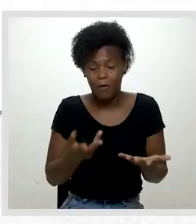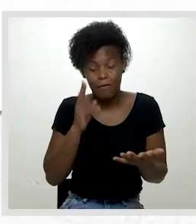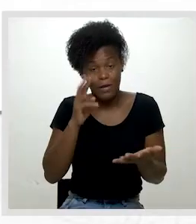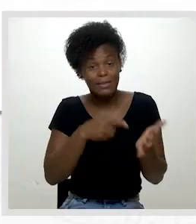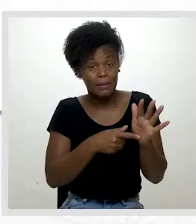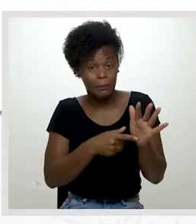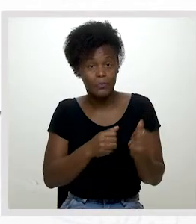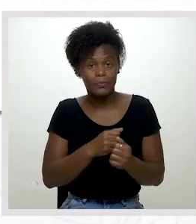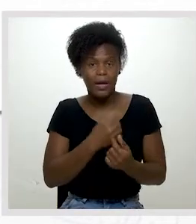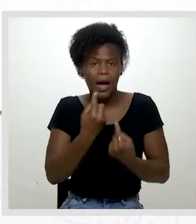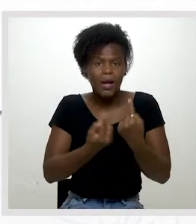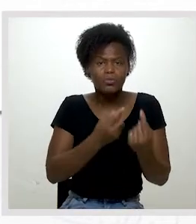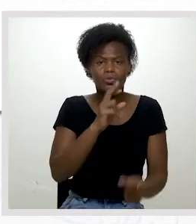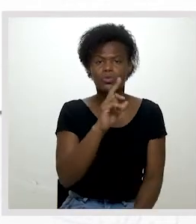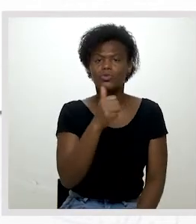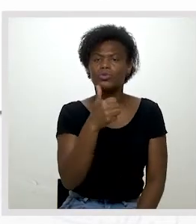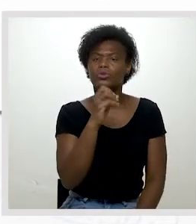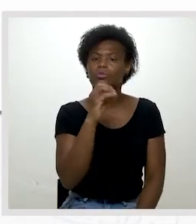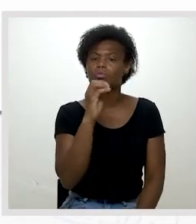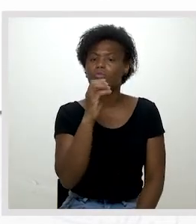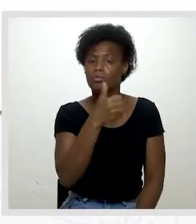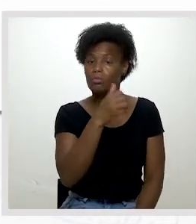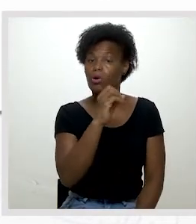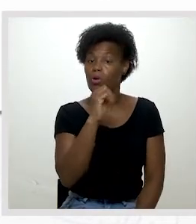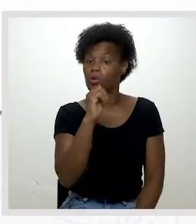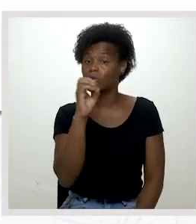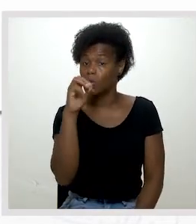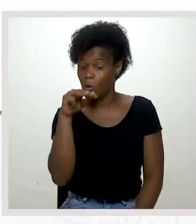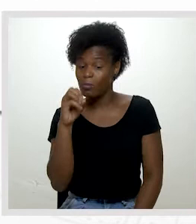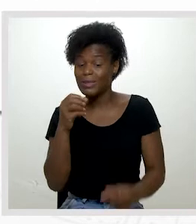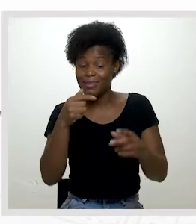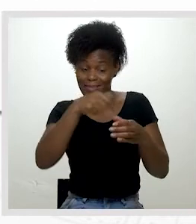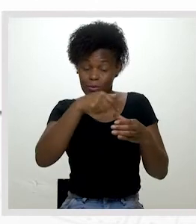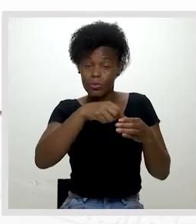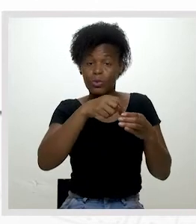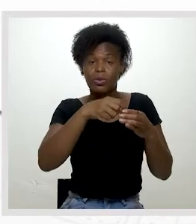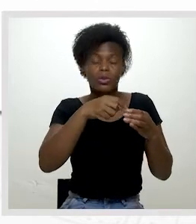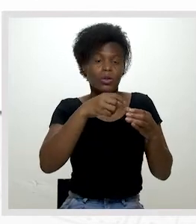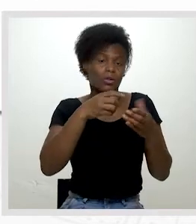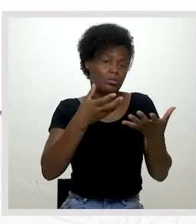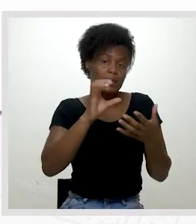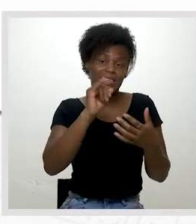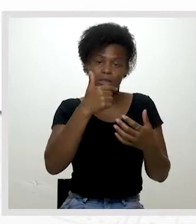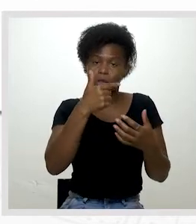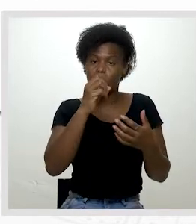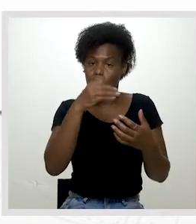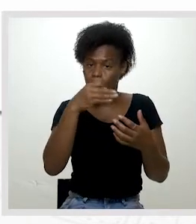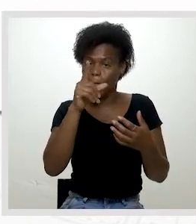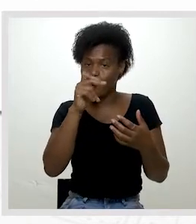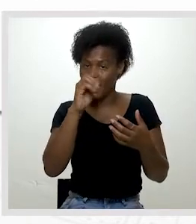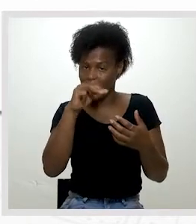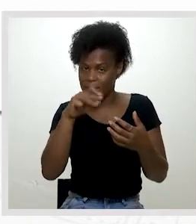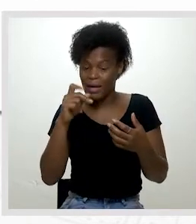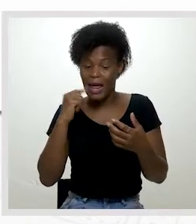exemplo, alguns ribossomas, elas estão livres no citoplasma. Outros nós podemos encontrar na